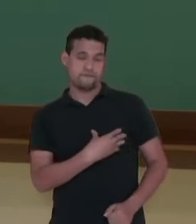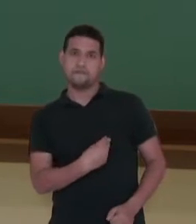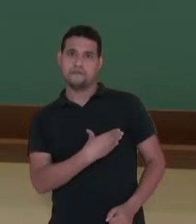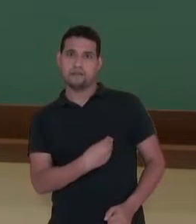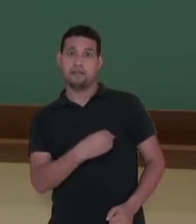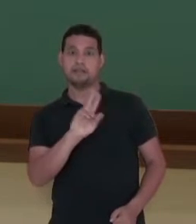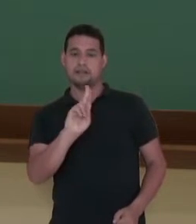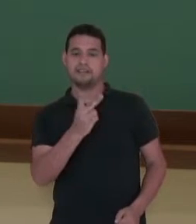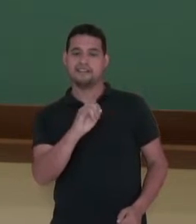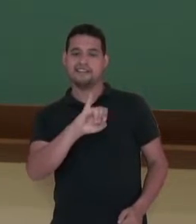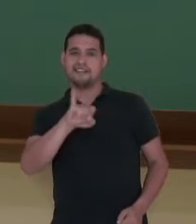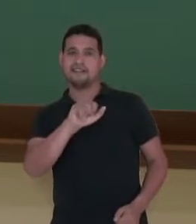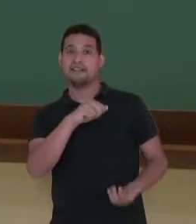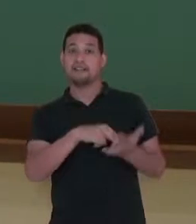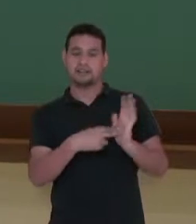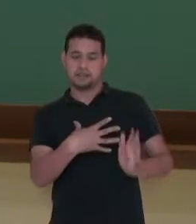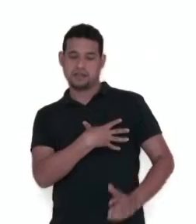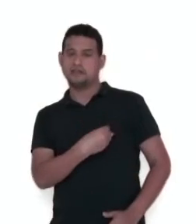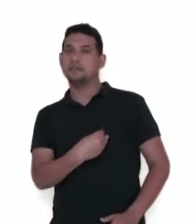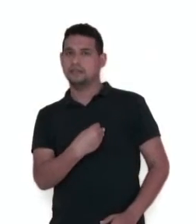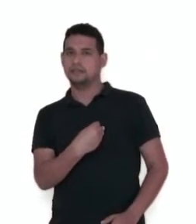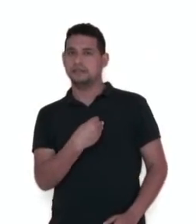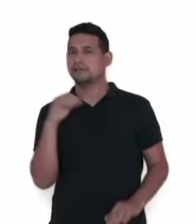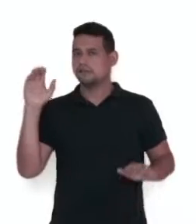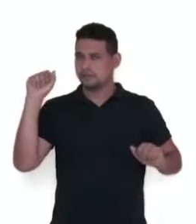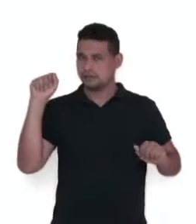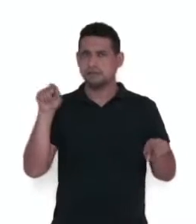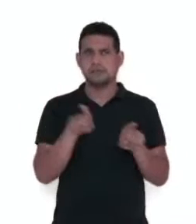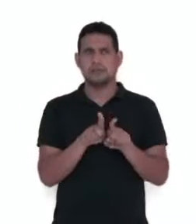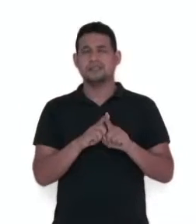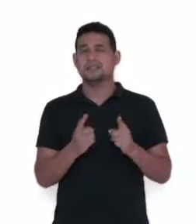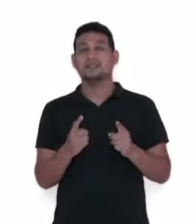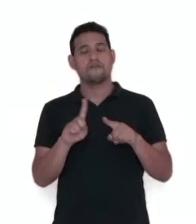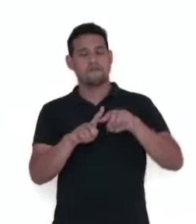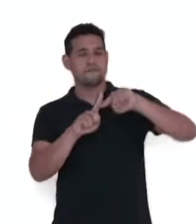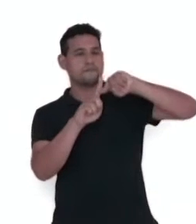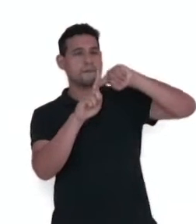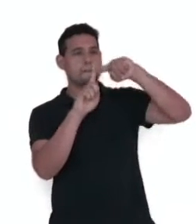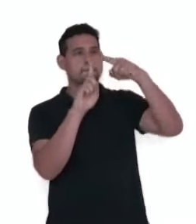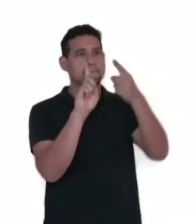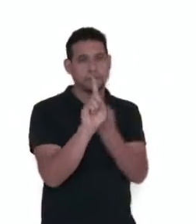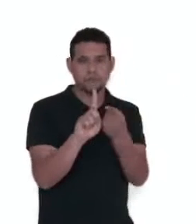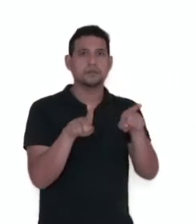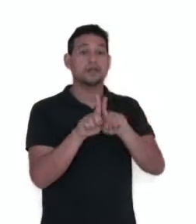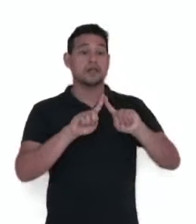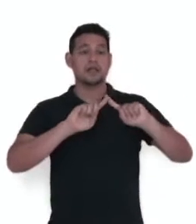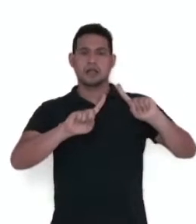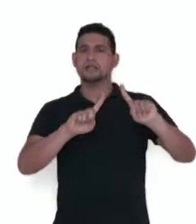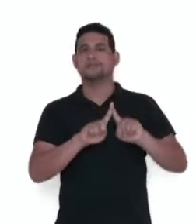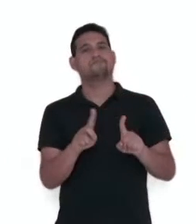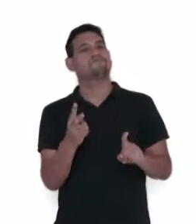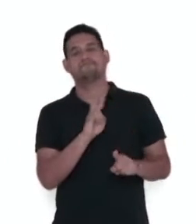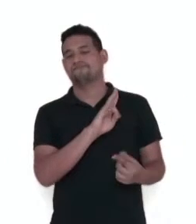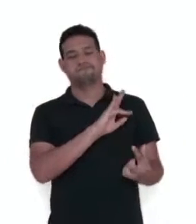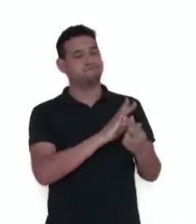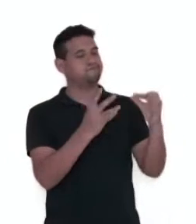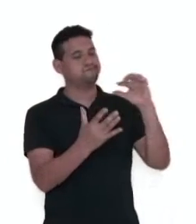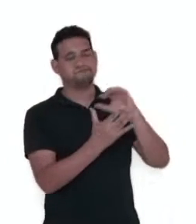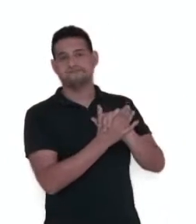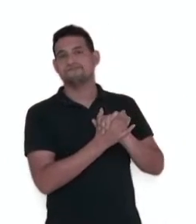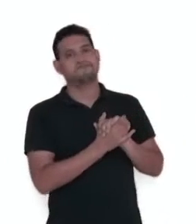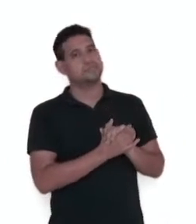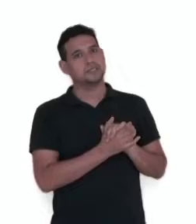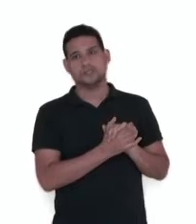a história de sua mamá. Quedó embarazada, ficou grávida y no la dejaron casarse con